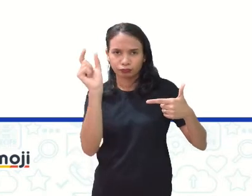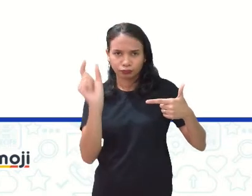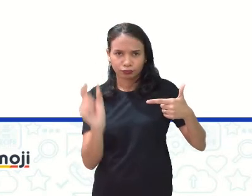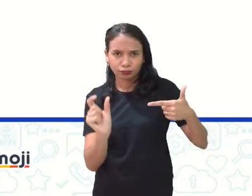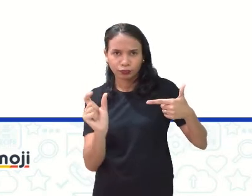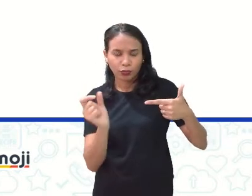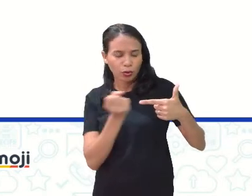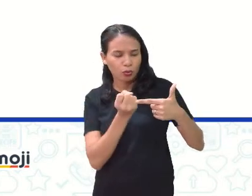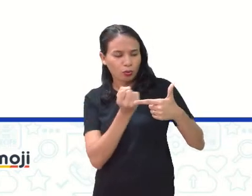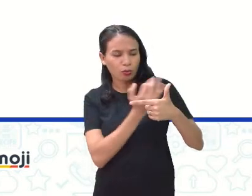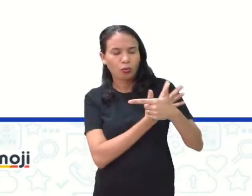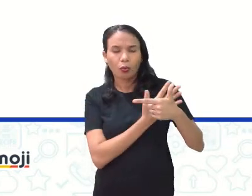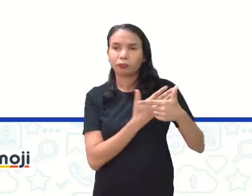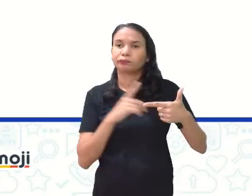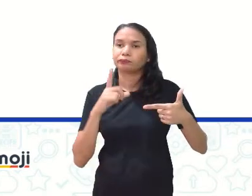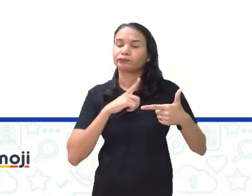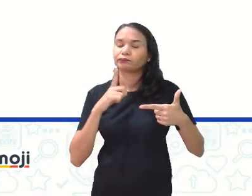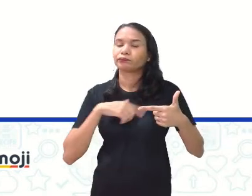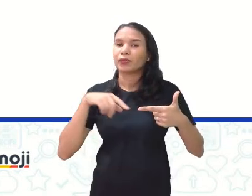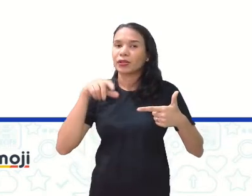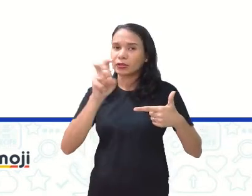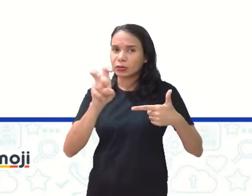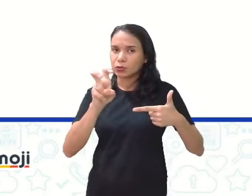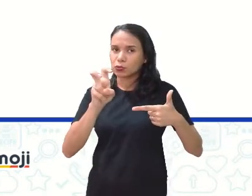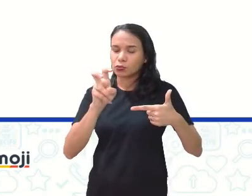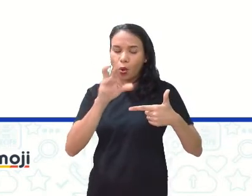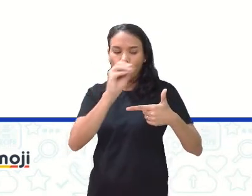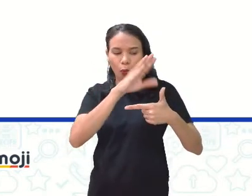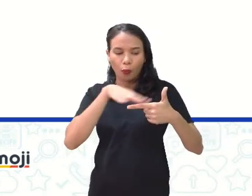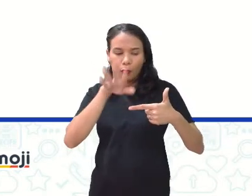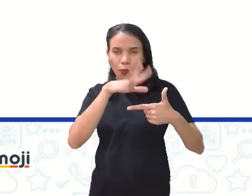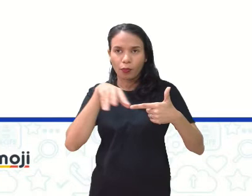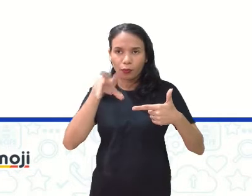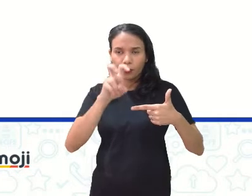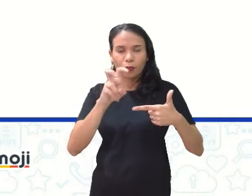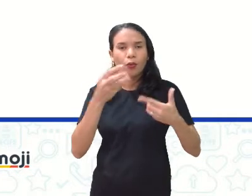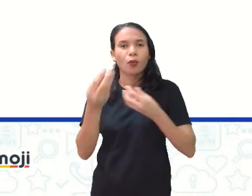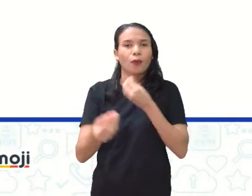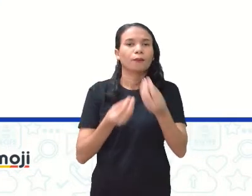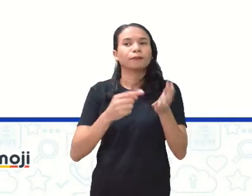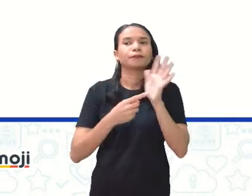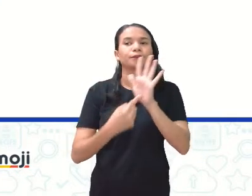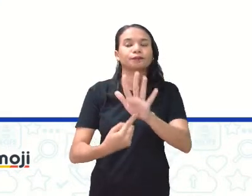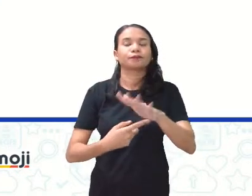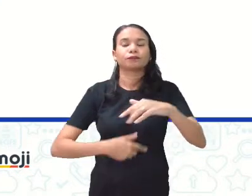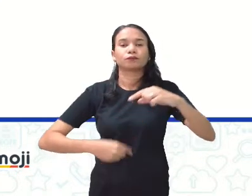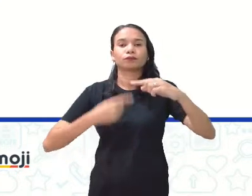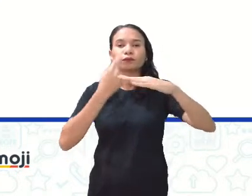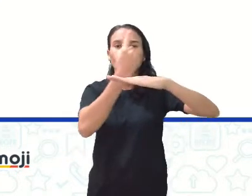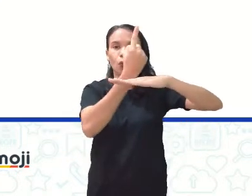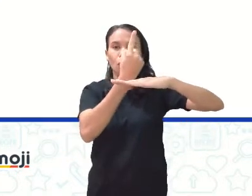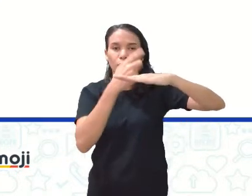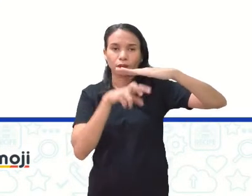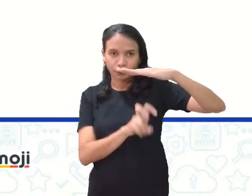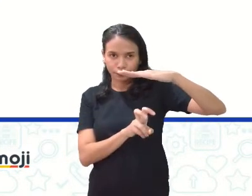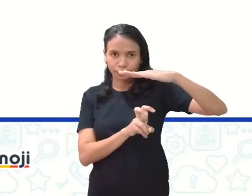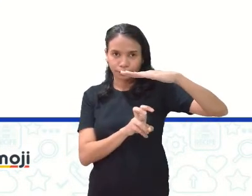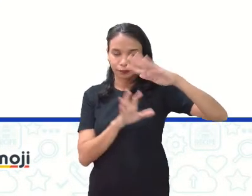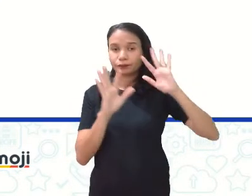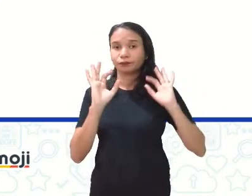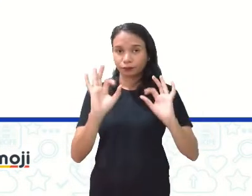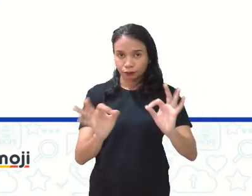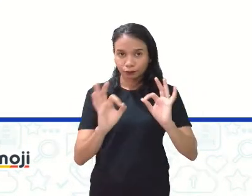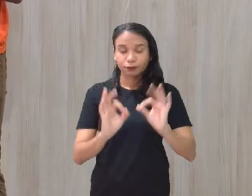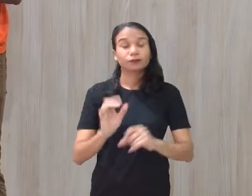de vermelho, num total de 5. Como é que eu represento aí essa fração? Eu tenho 1/5,